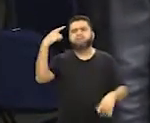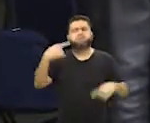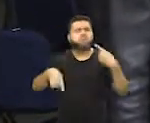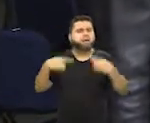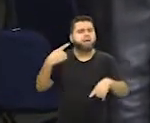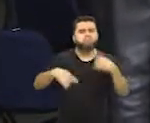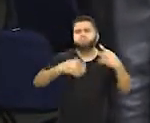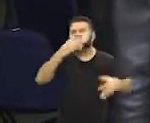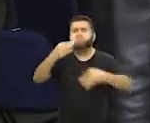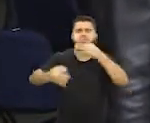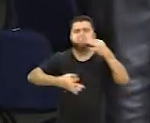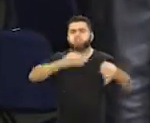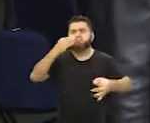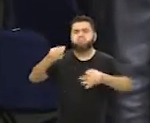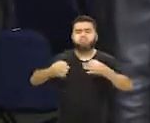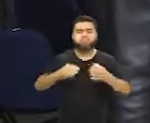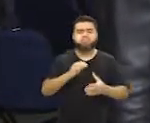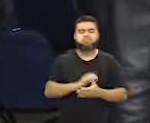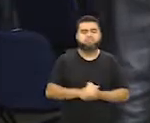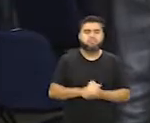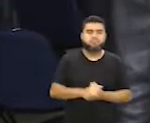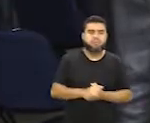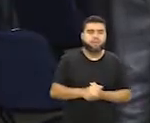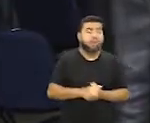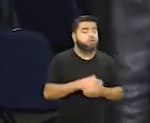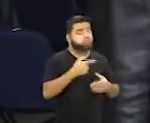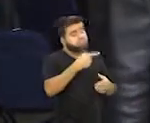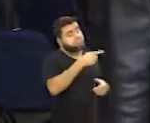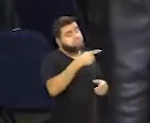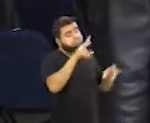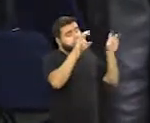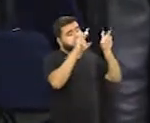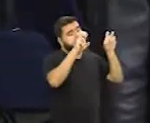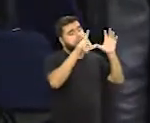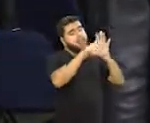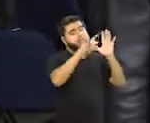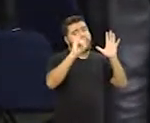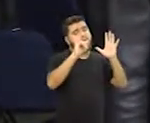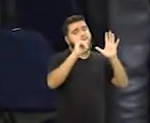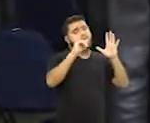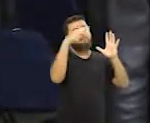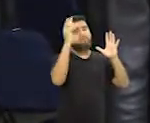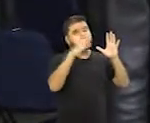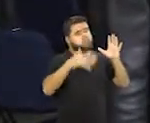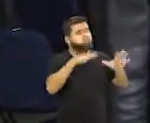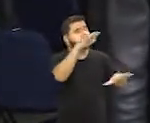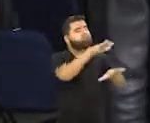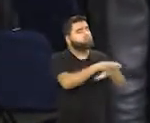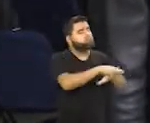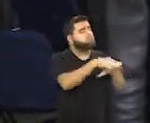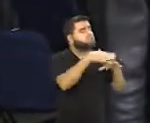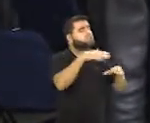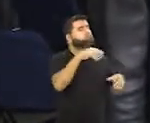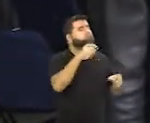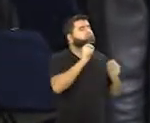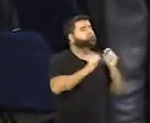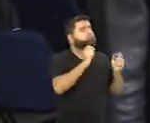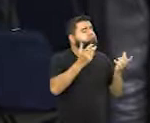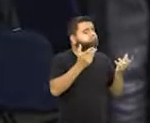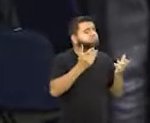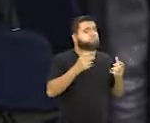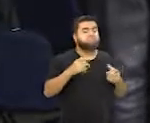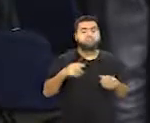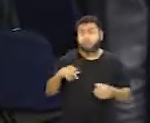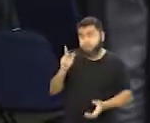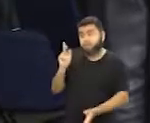manhã rica de debates, reflexões e proposições. O senhor falou sobre a Lei Brasileira de Inclusão.